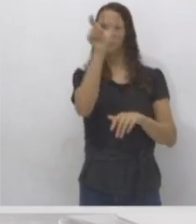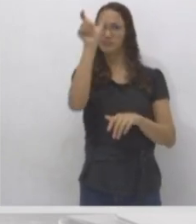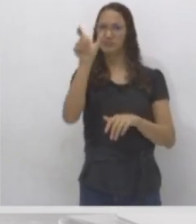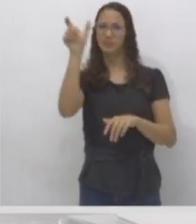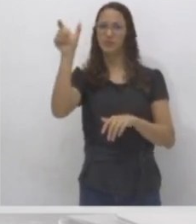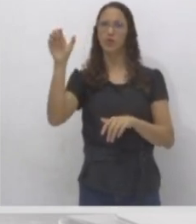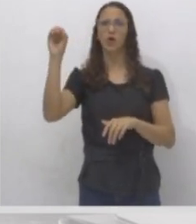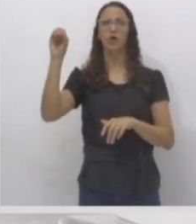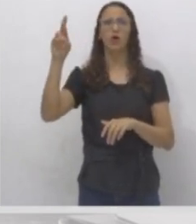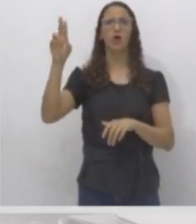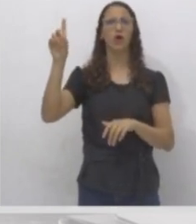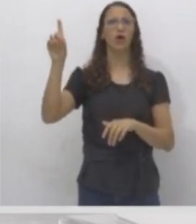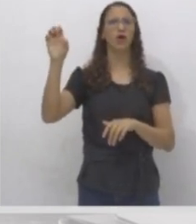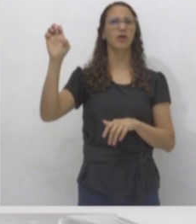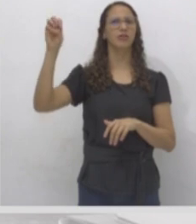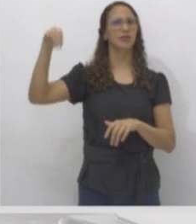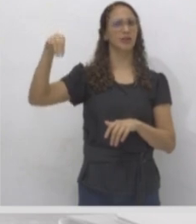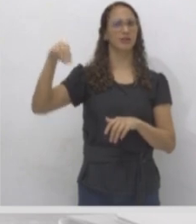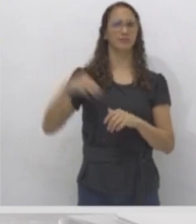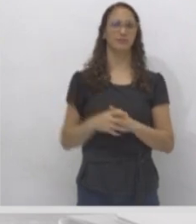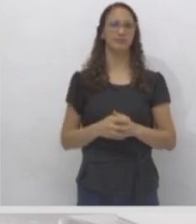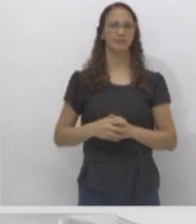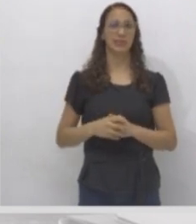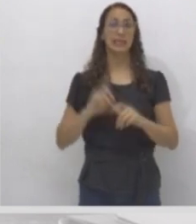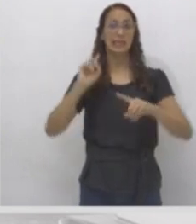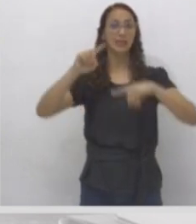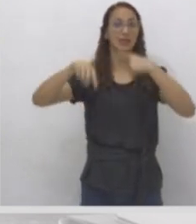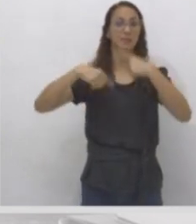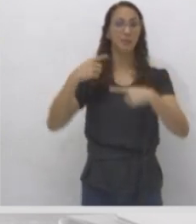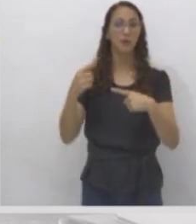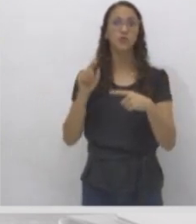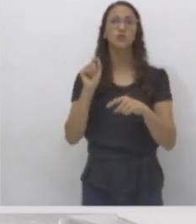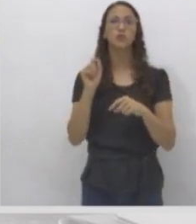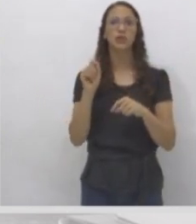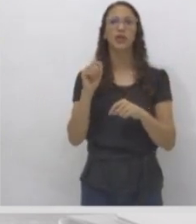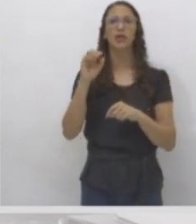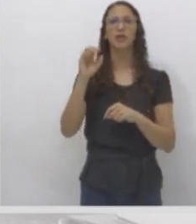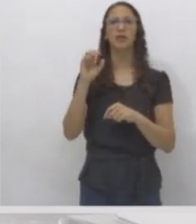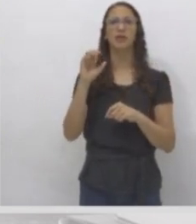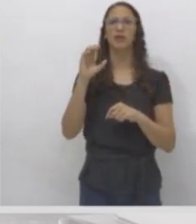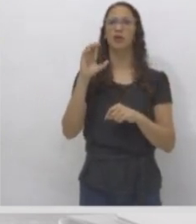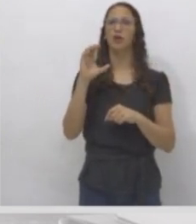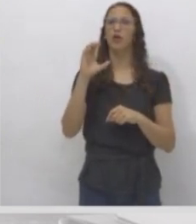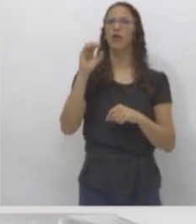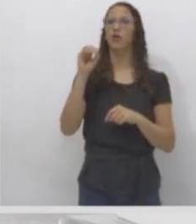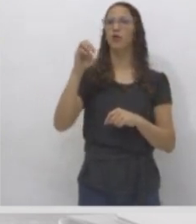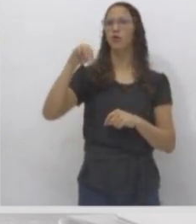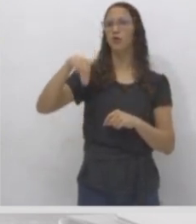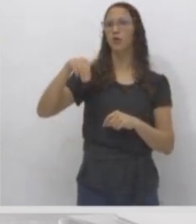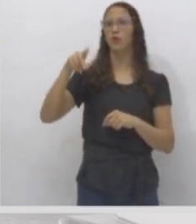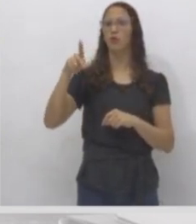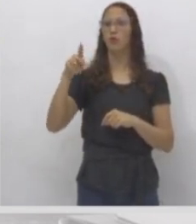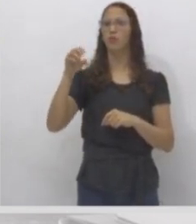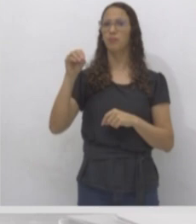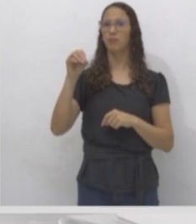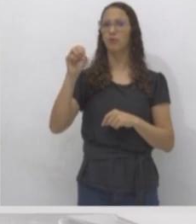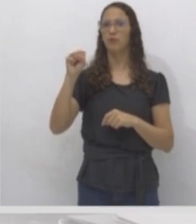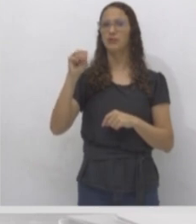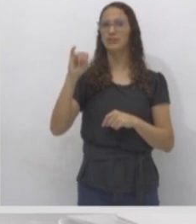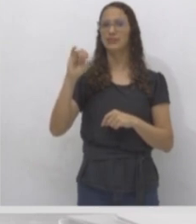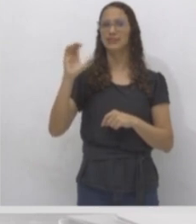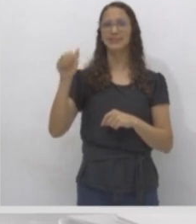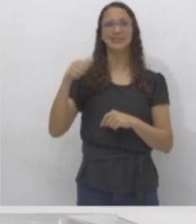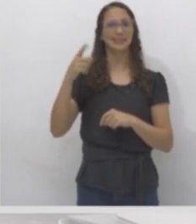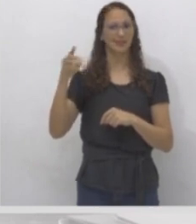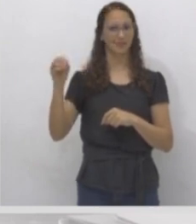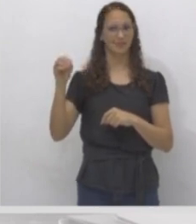composição dos números. Ou seja, até agora nós estávamos usando um número separado e agora